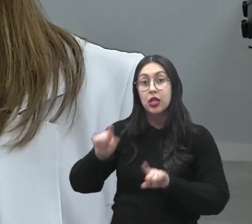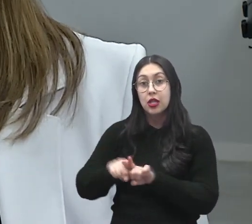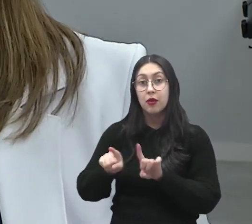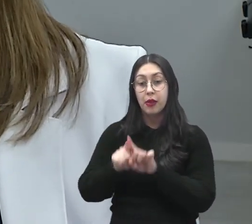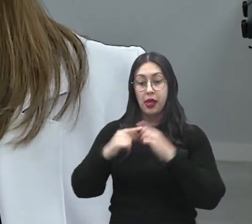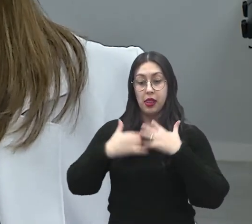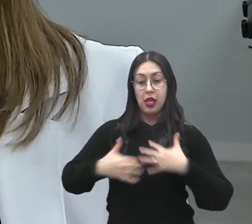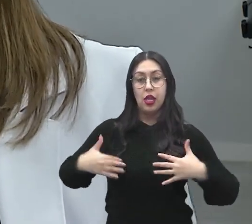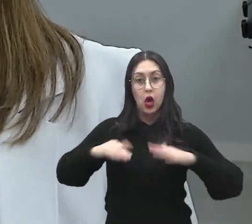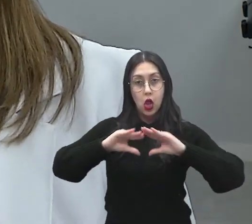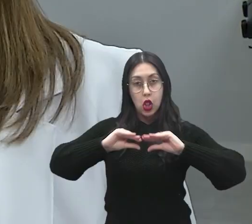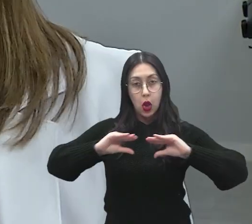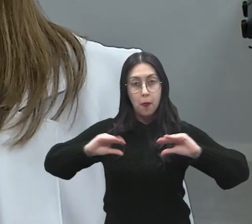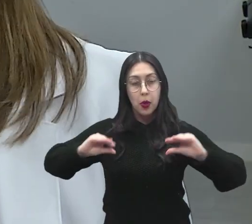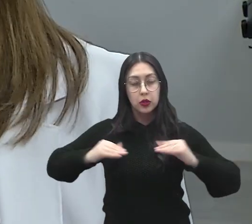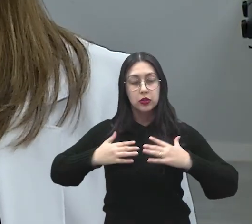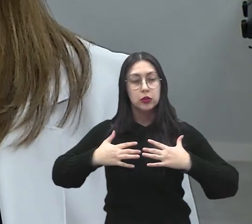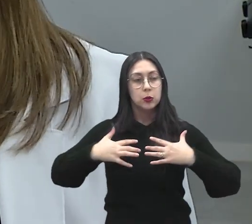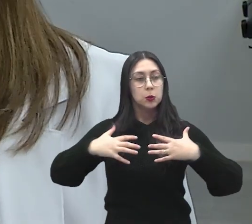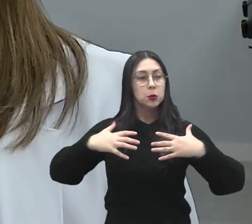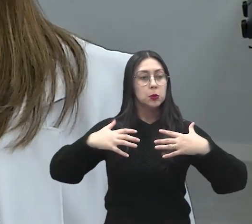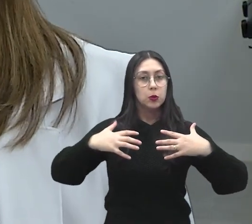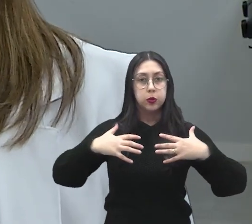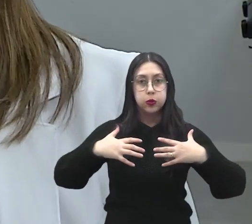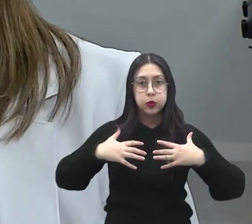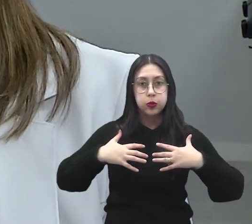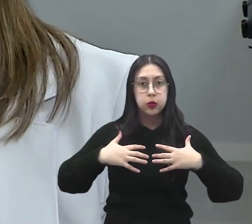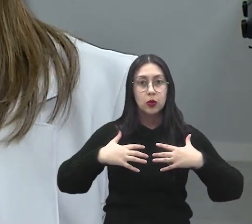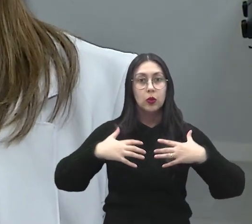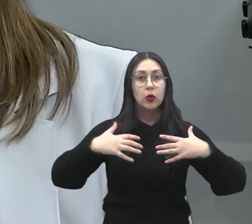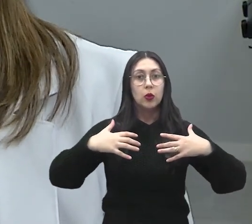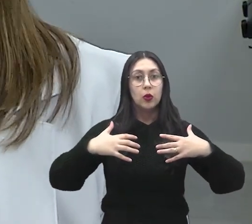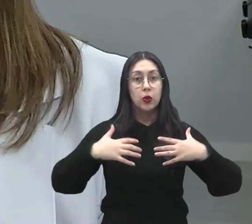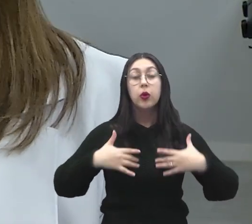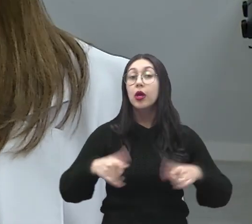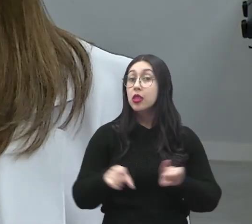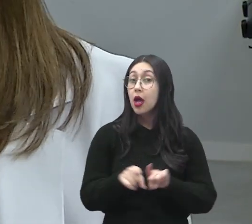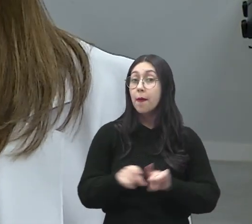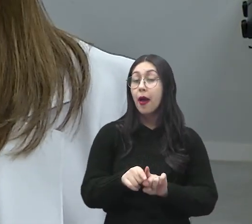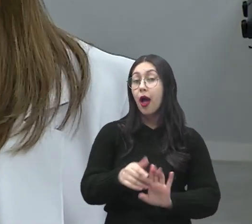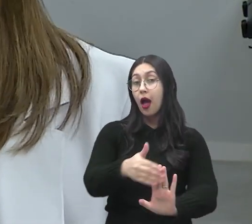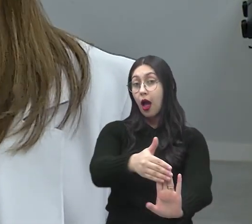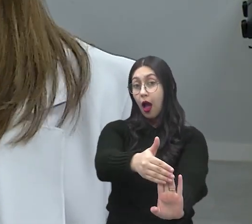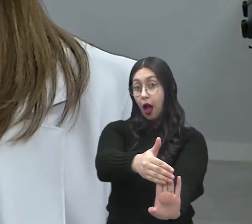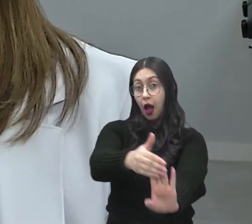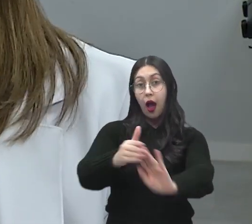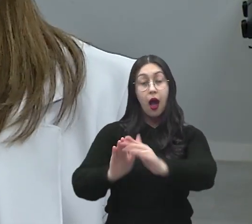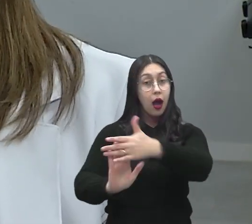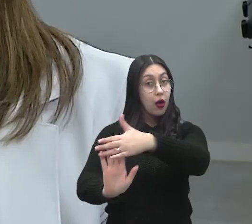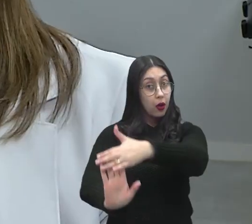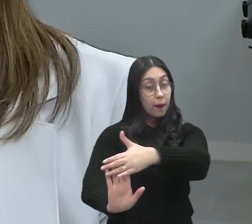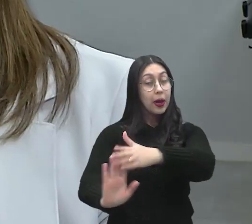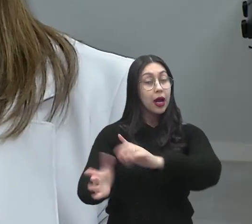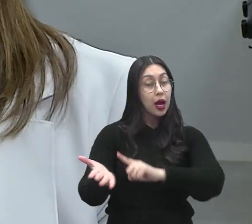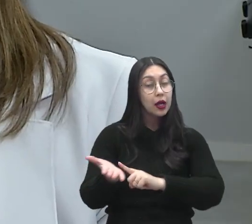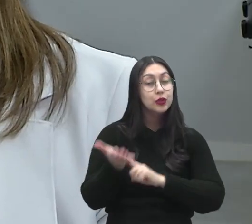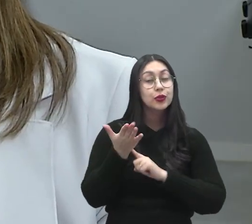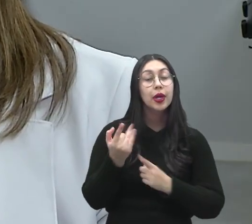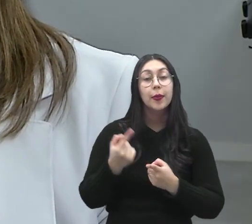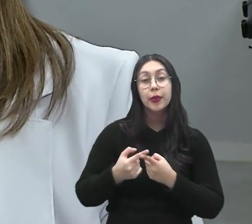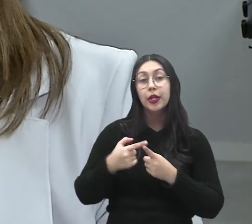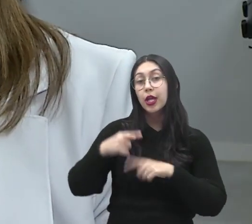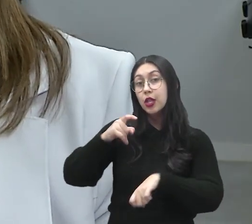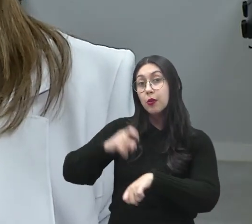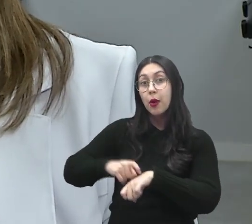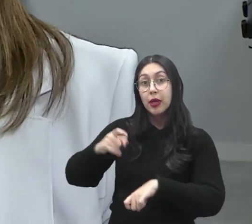os seus músculos respiratórios sem fadiga, né, que é o principal. Alongamento também é bem interessante a gente fazer, porque